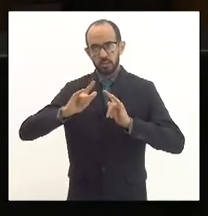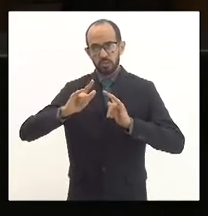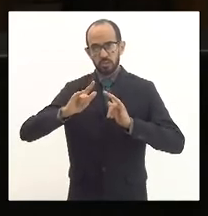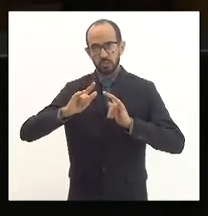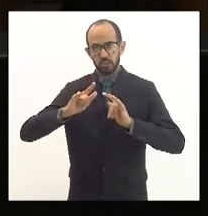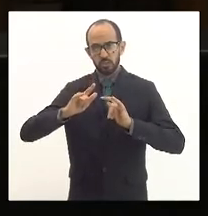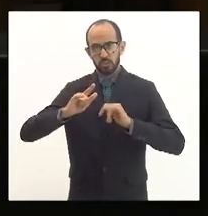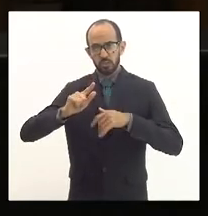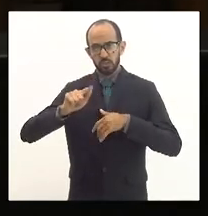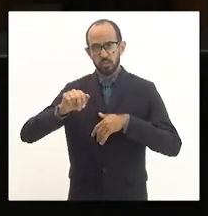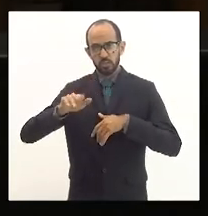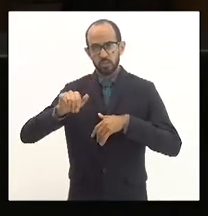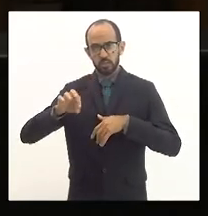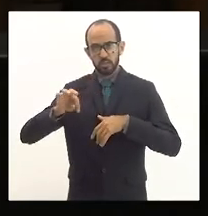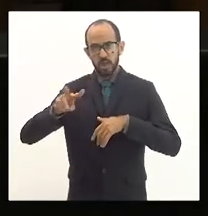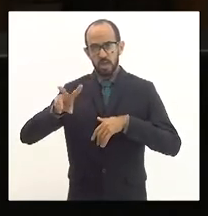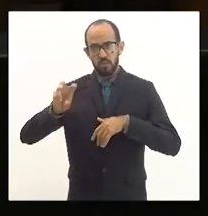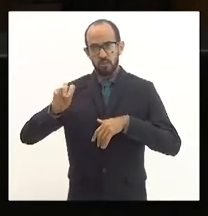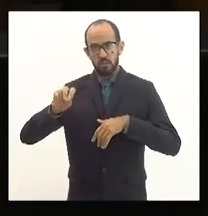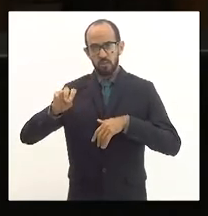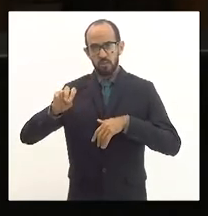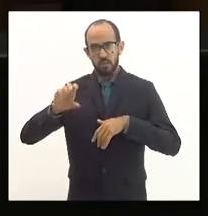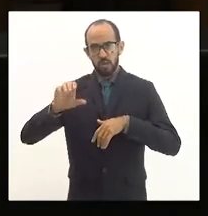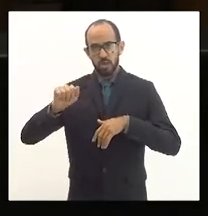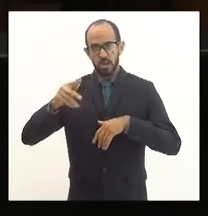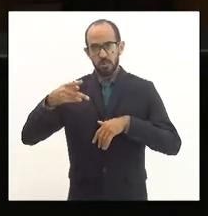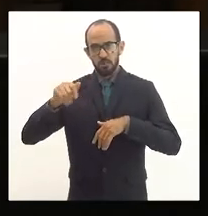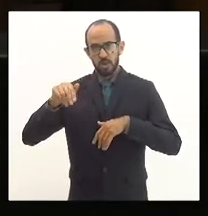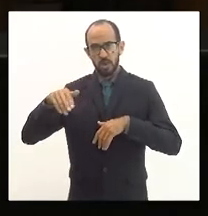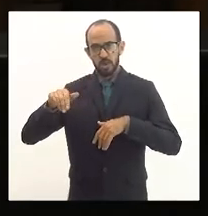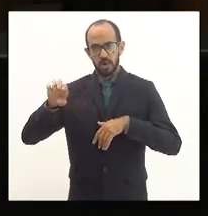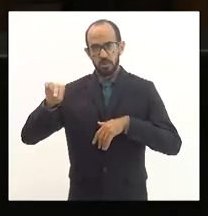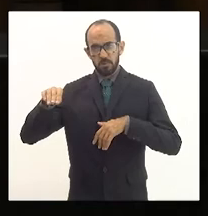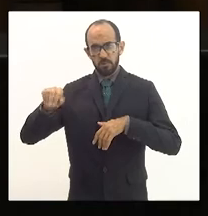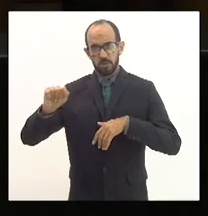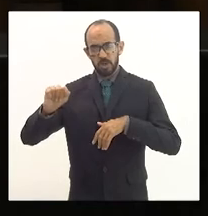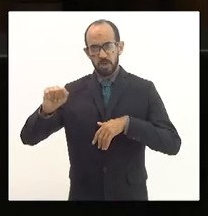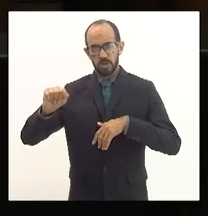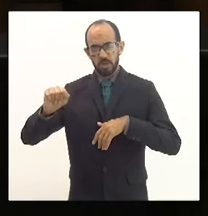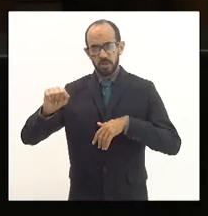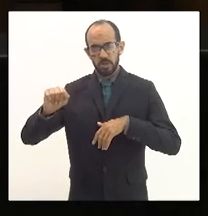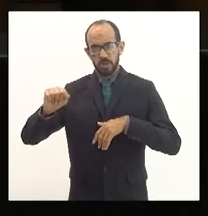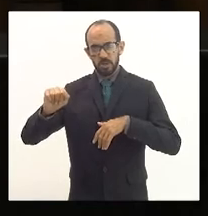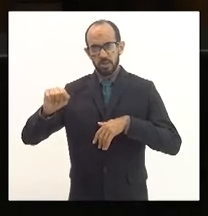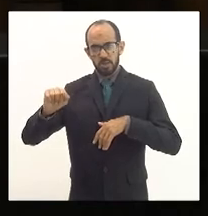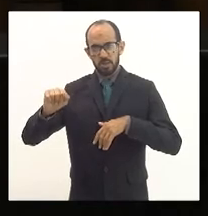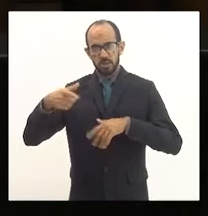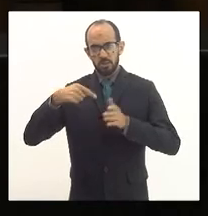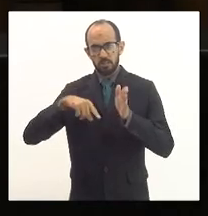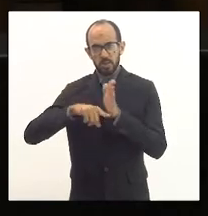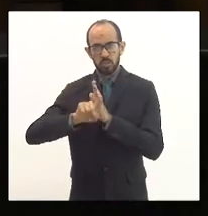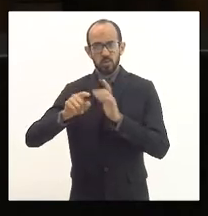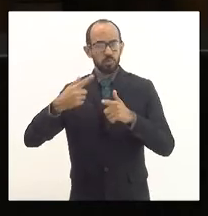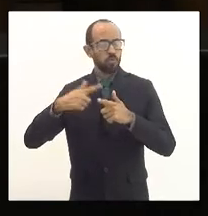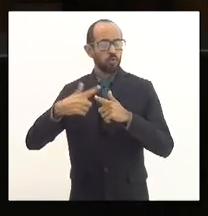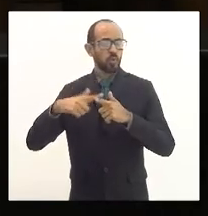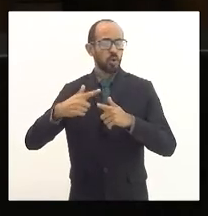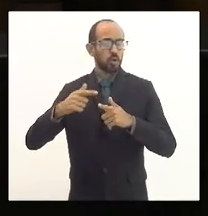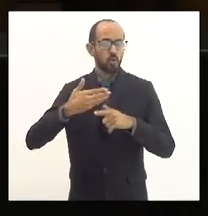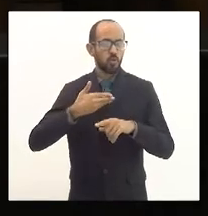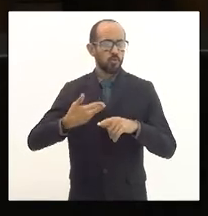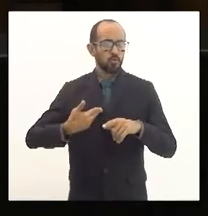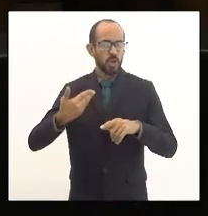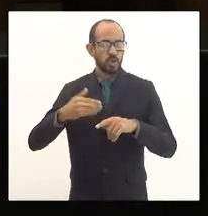Gustavo Capanema o porquê que o governo estadual e não tá